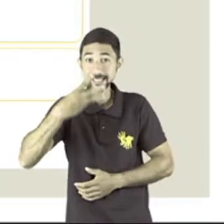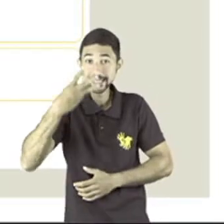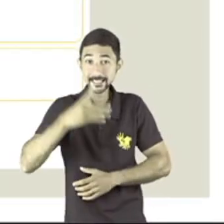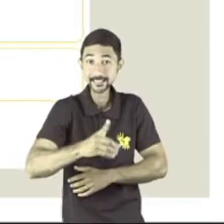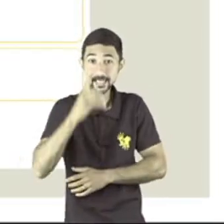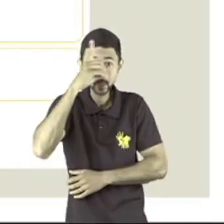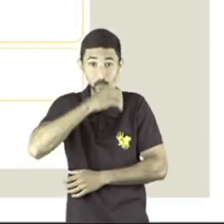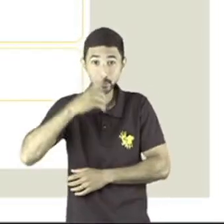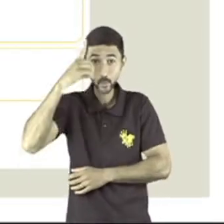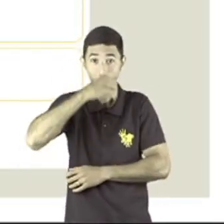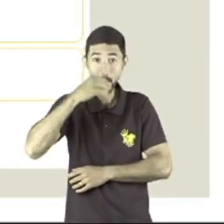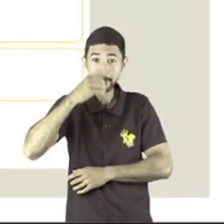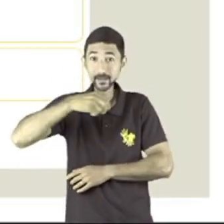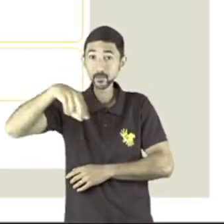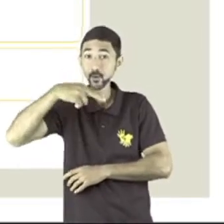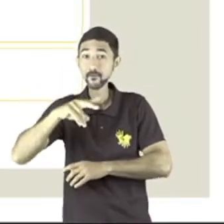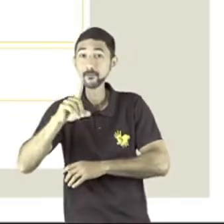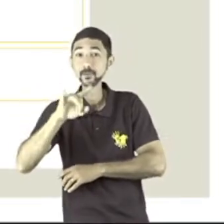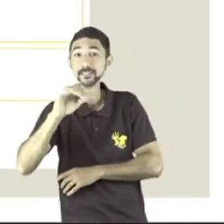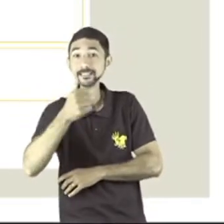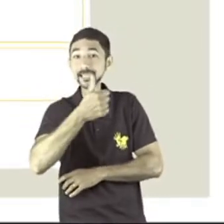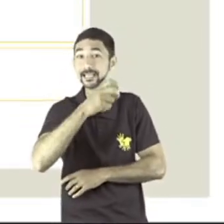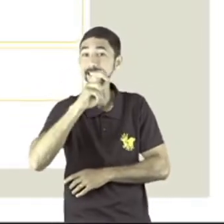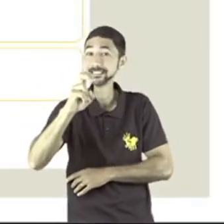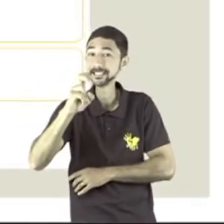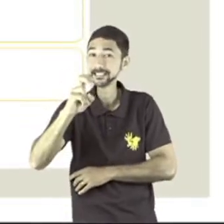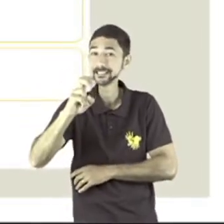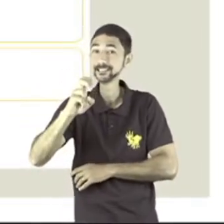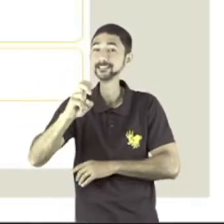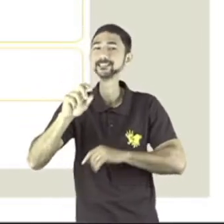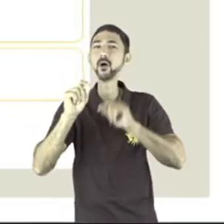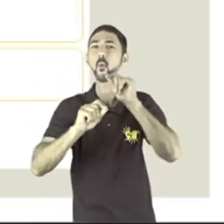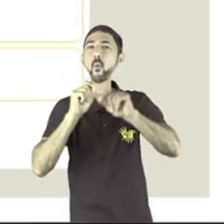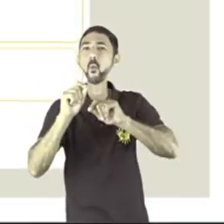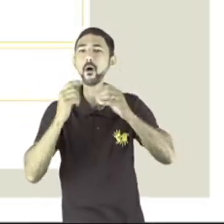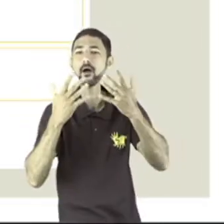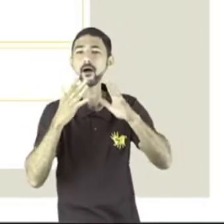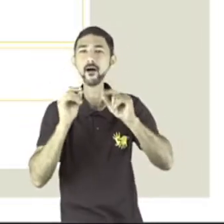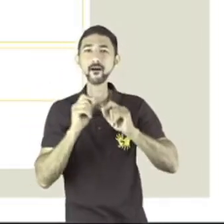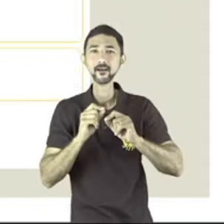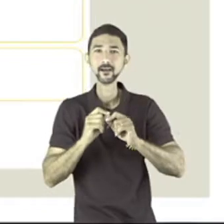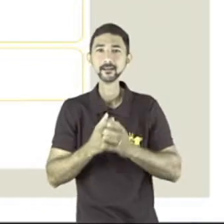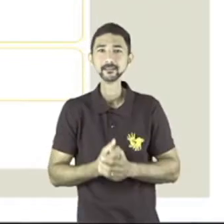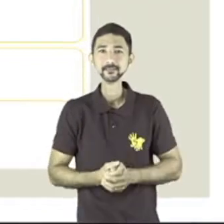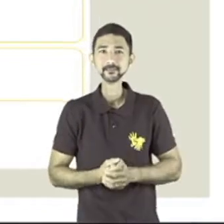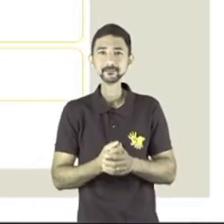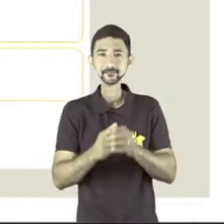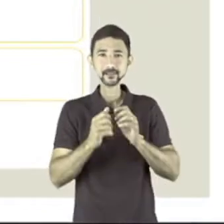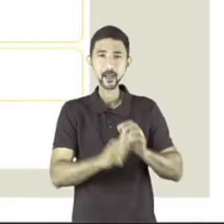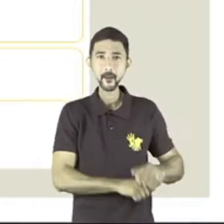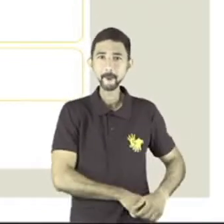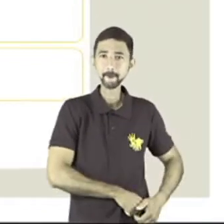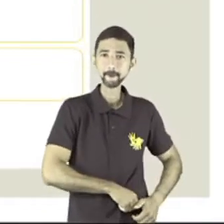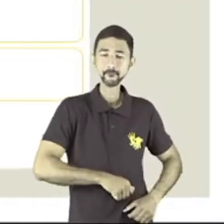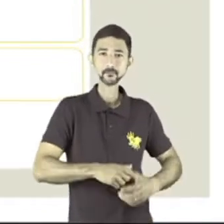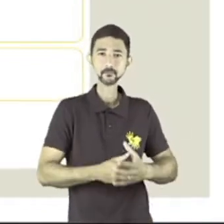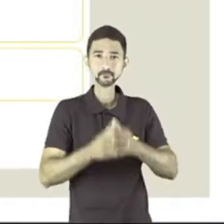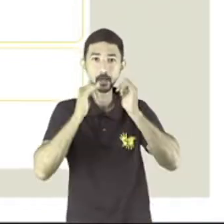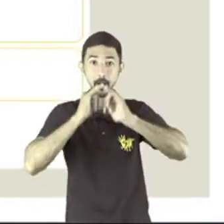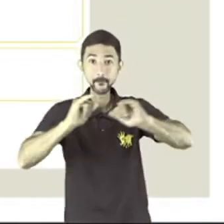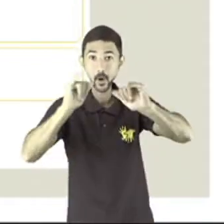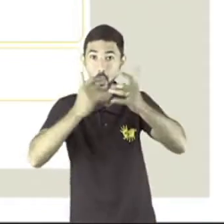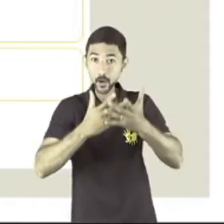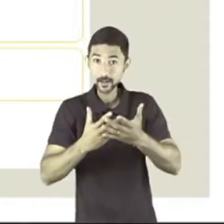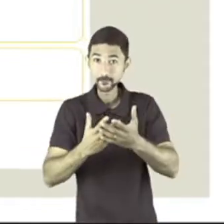domingo de novembro foi o dia 15, que foi comemorado, sabe o que, crianças? A proclamação da República, dia